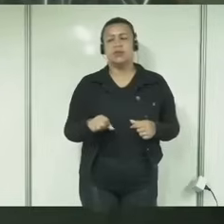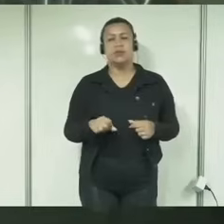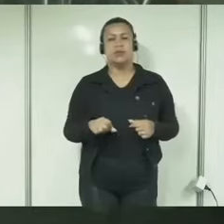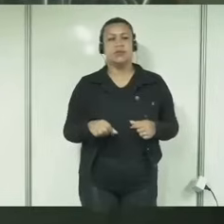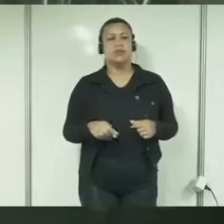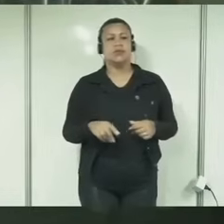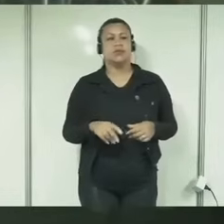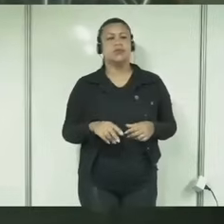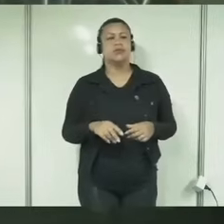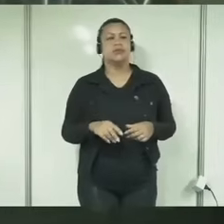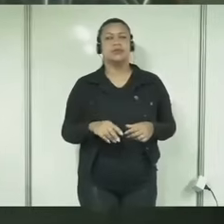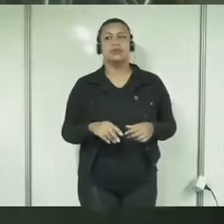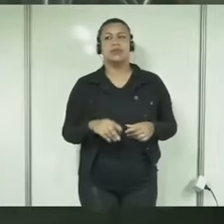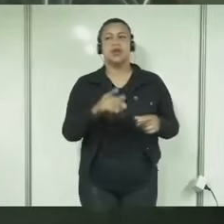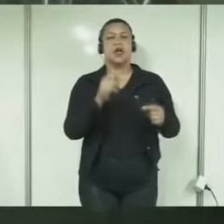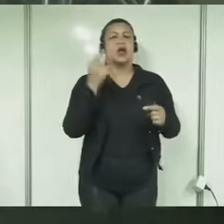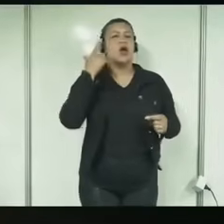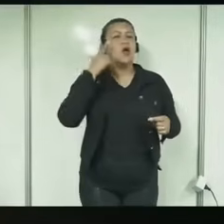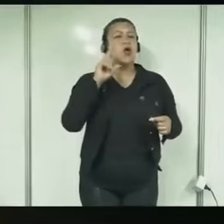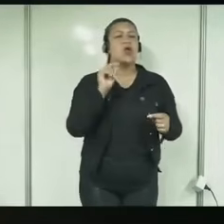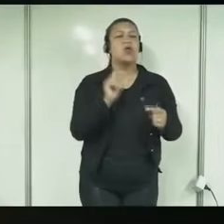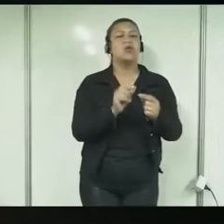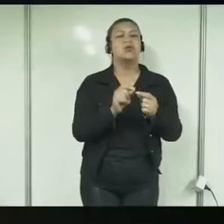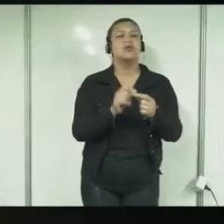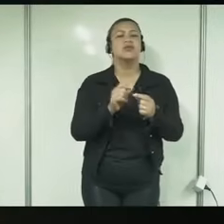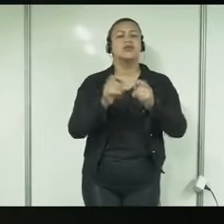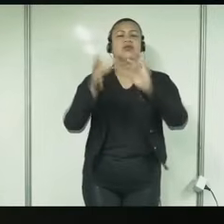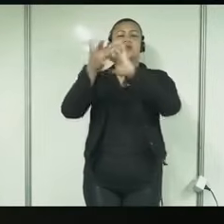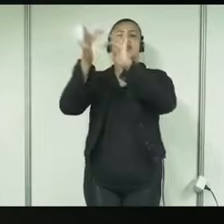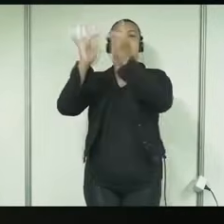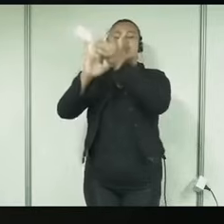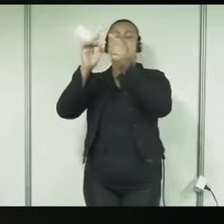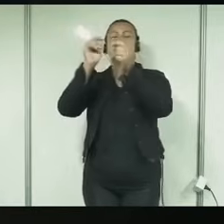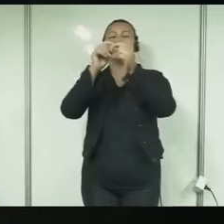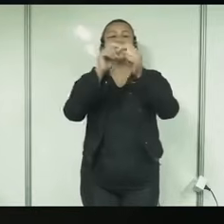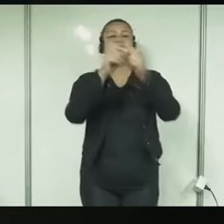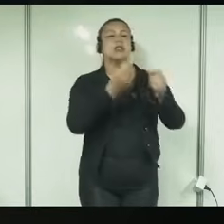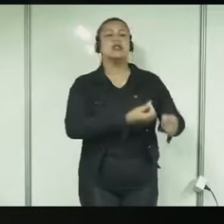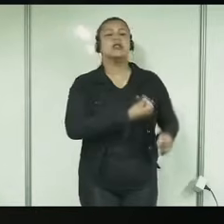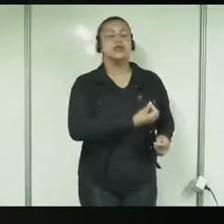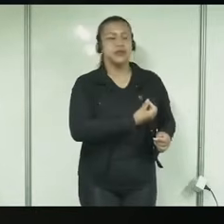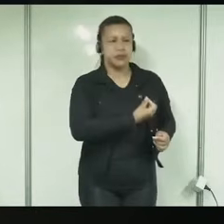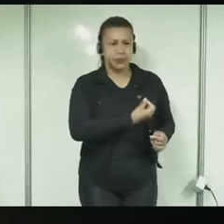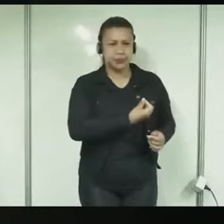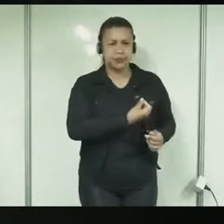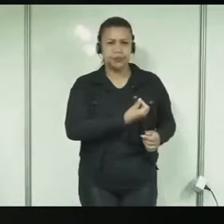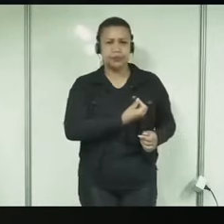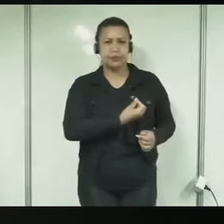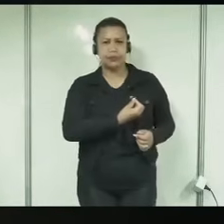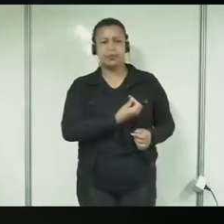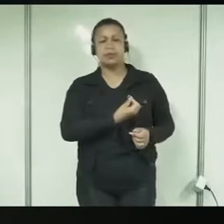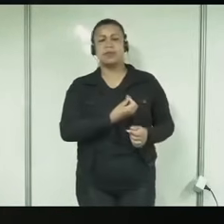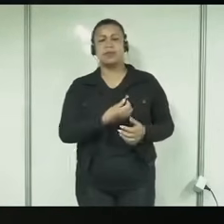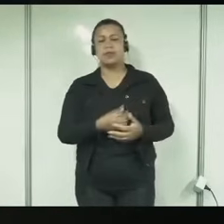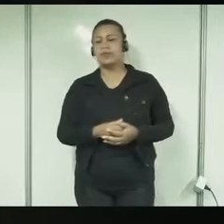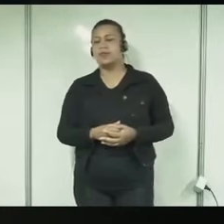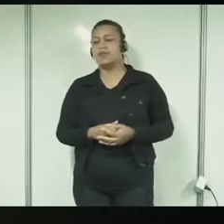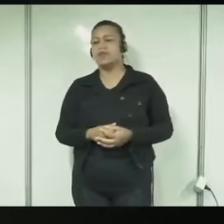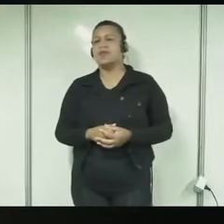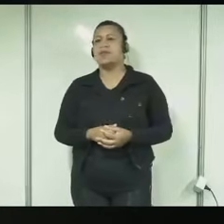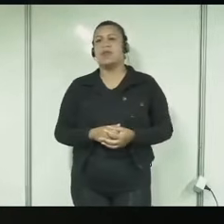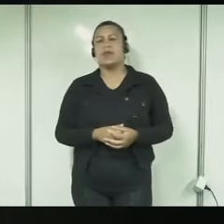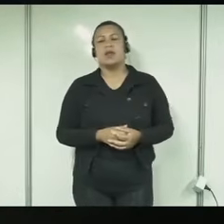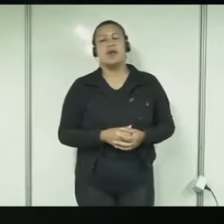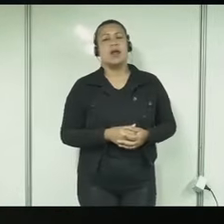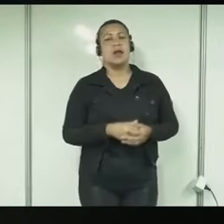faz. E Jesus, uma coisa que ele faz e fez, passou a vida